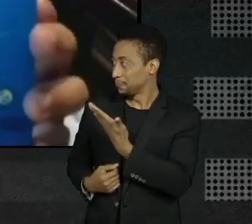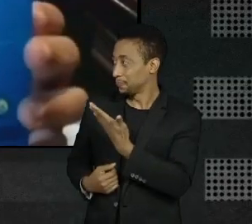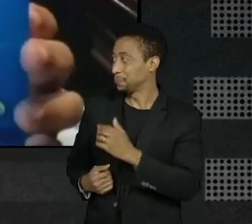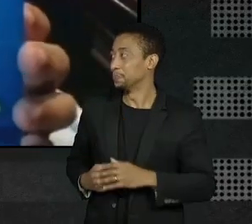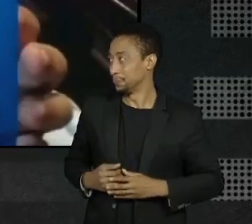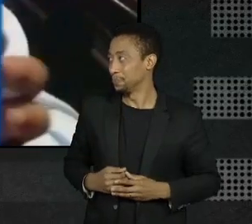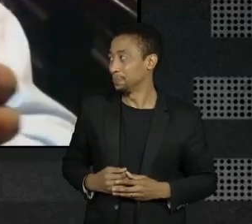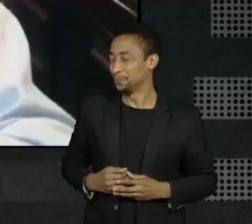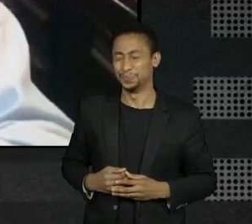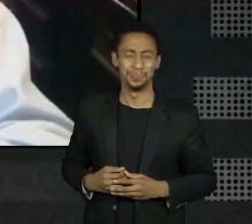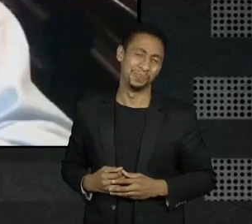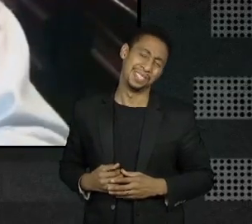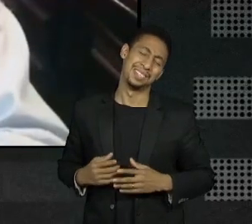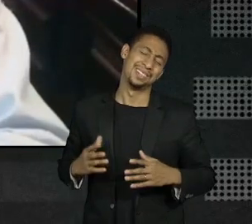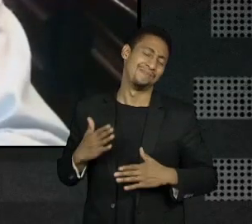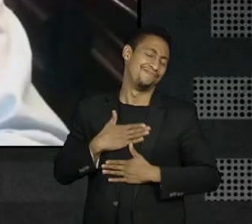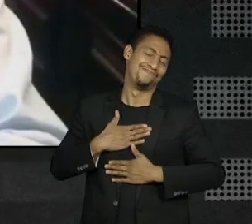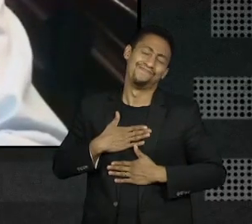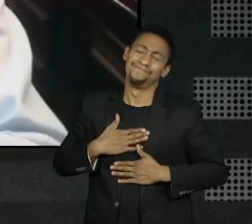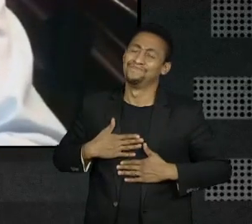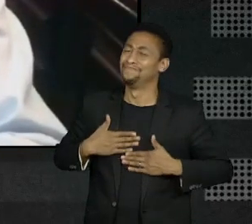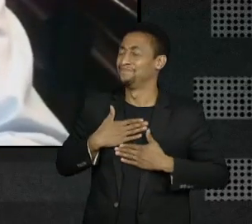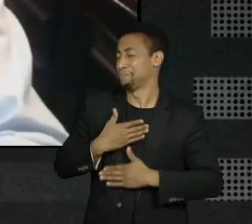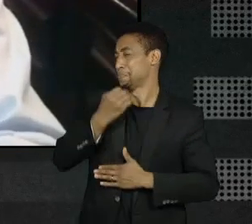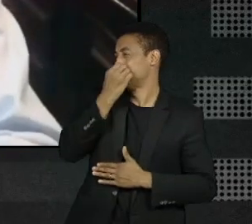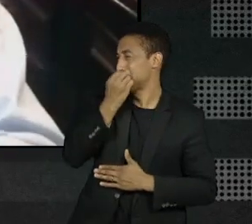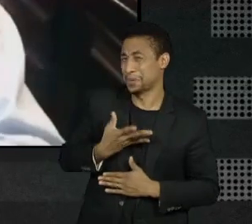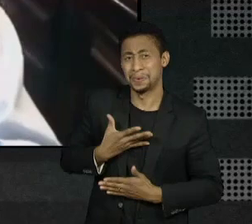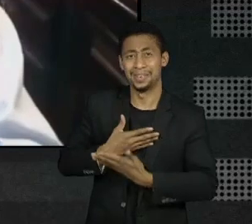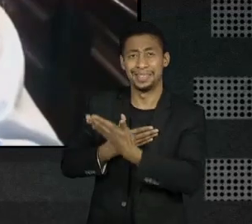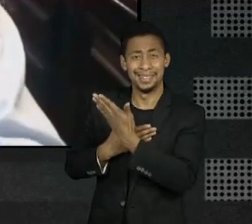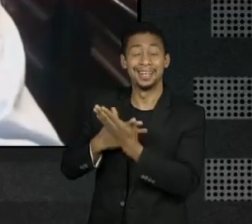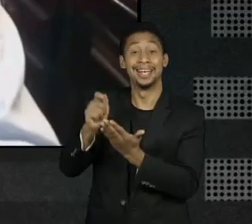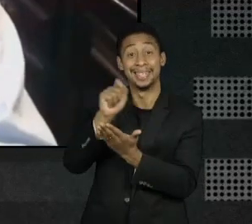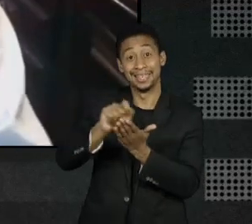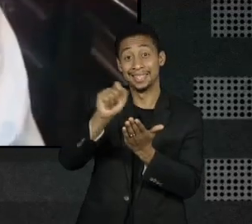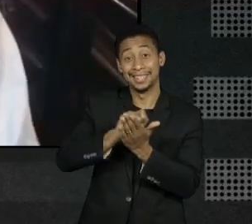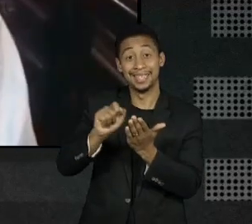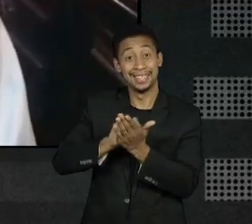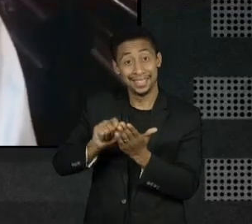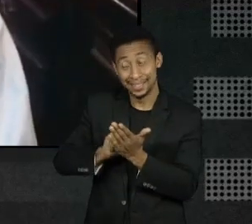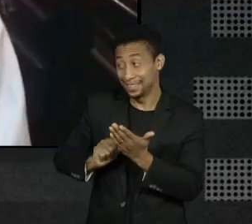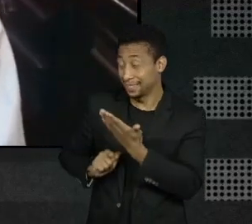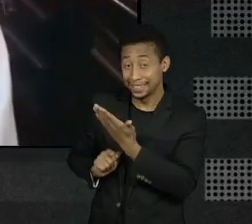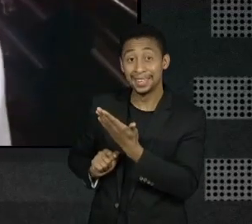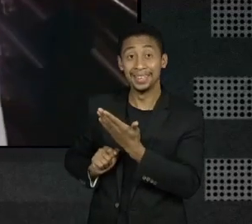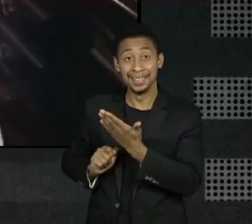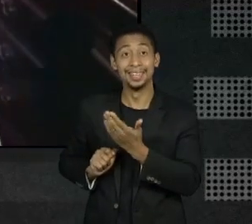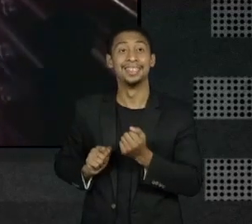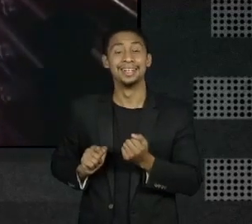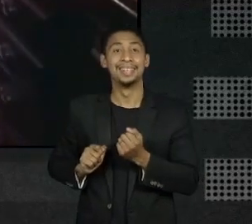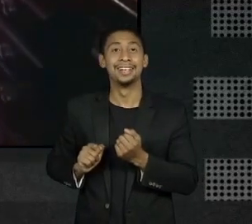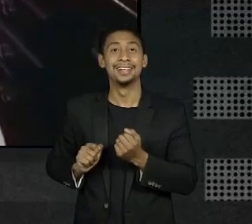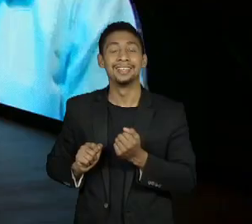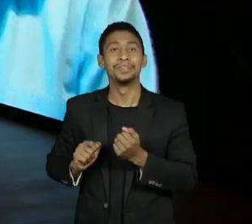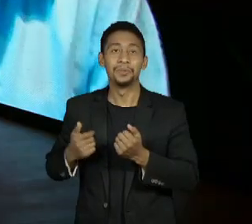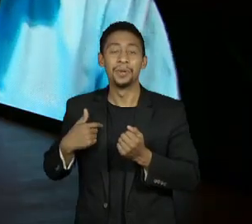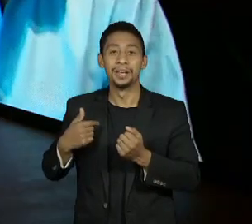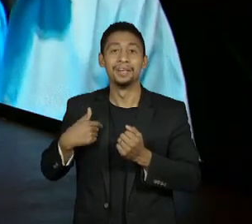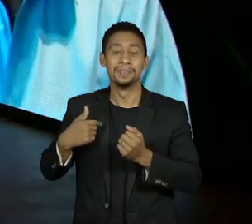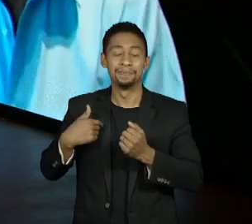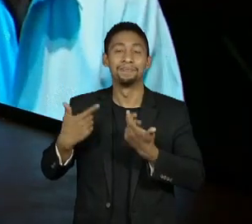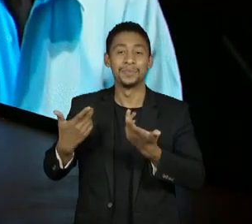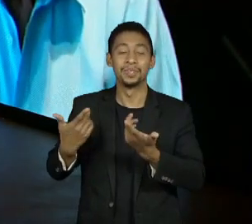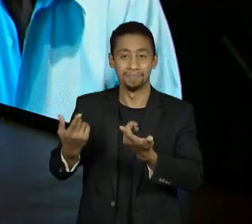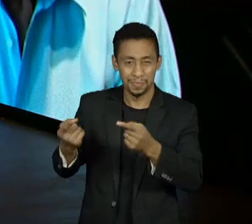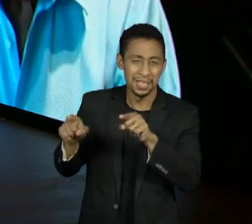É uma delícia. É tão bom esse livro, a filosofia do Cortella é tão gostosa, que hoje